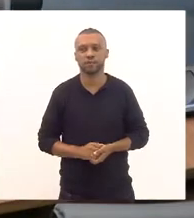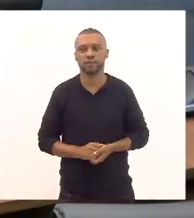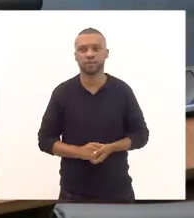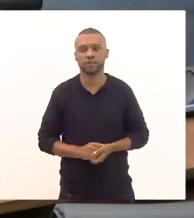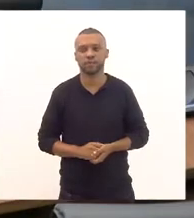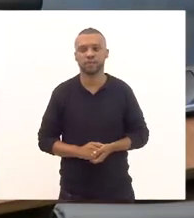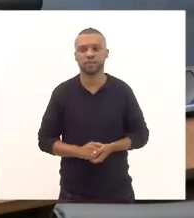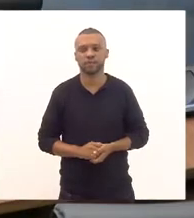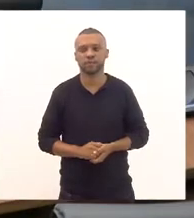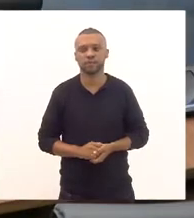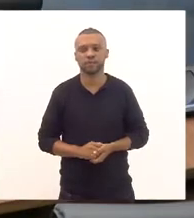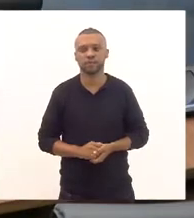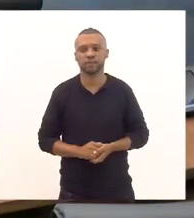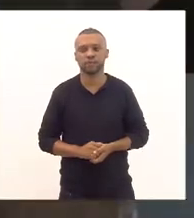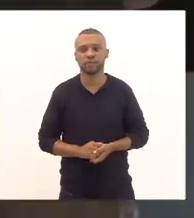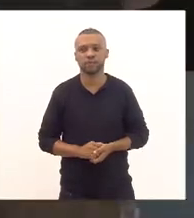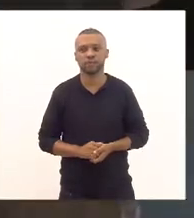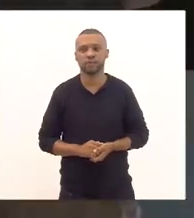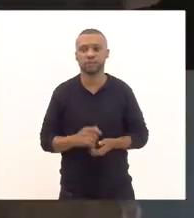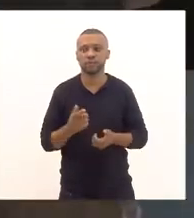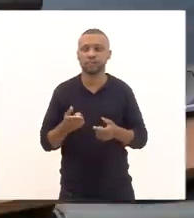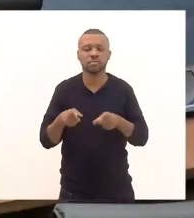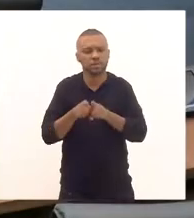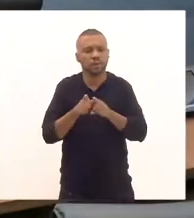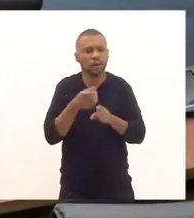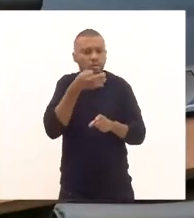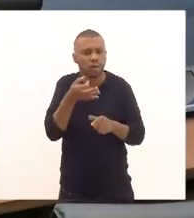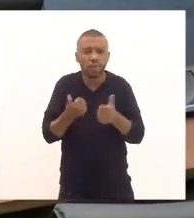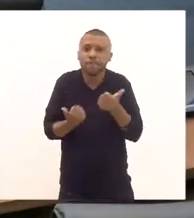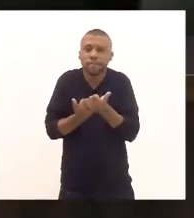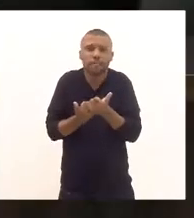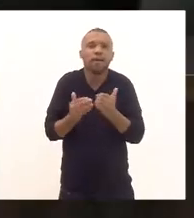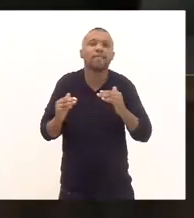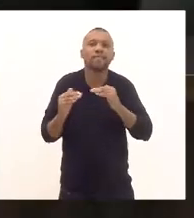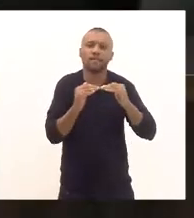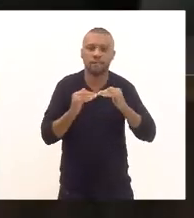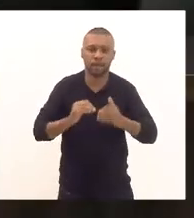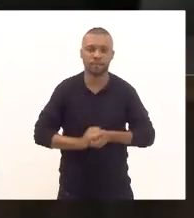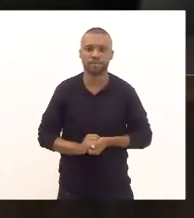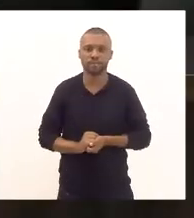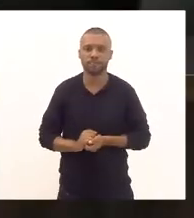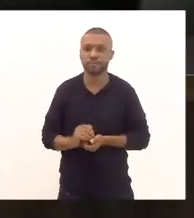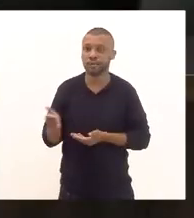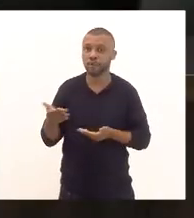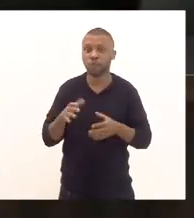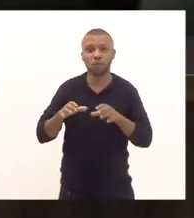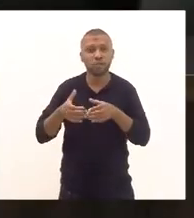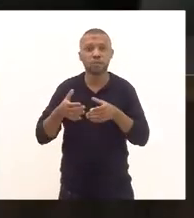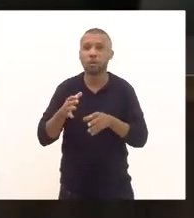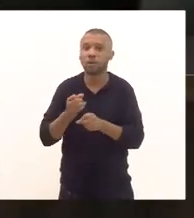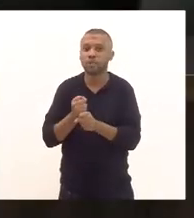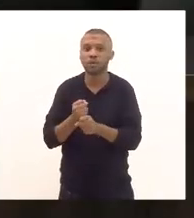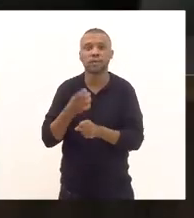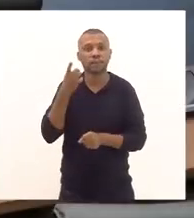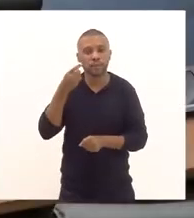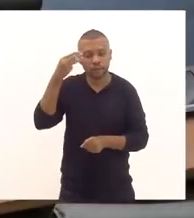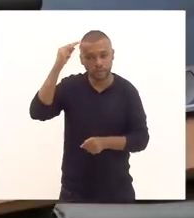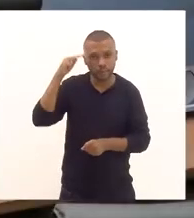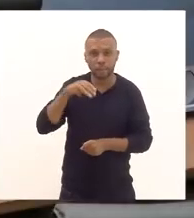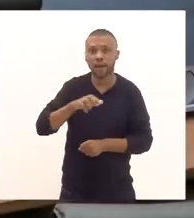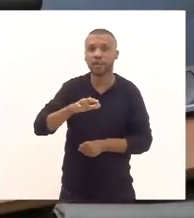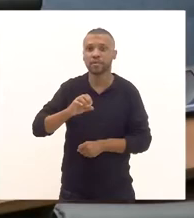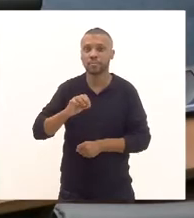o parecer favorável pela comissão de orçamento Deputado Márcio Pacheco